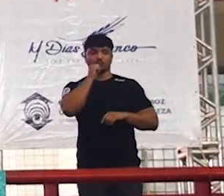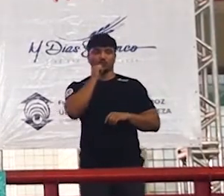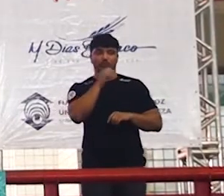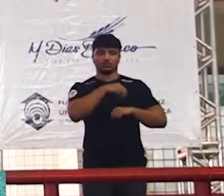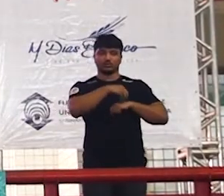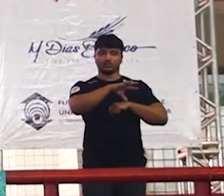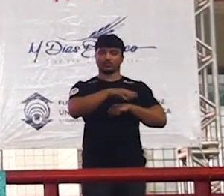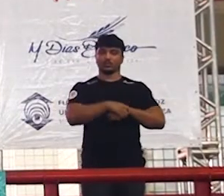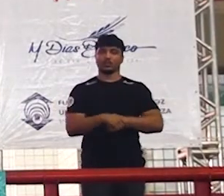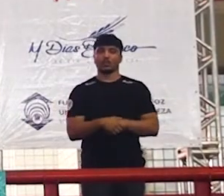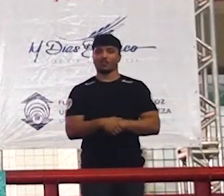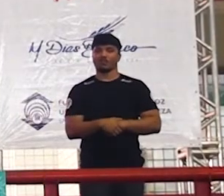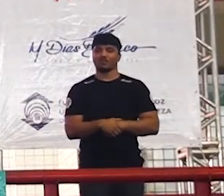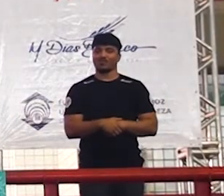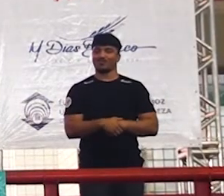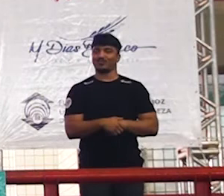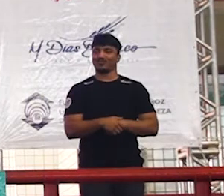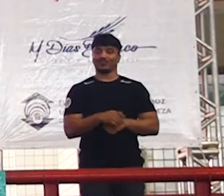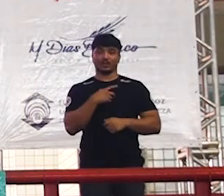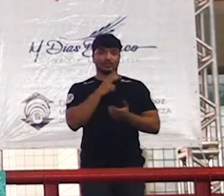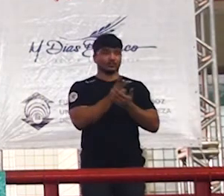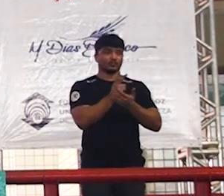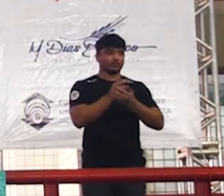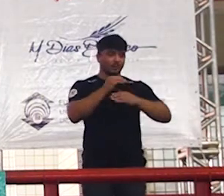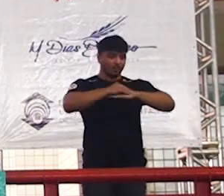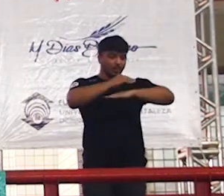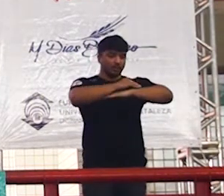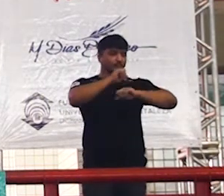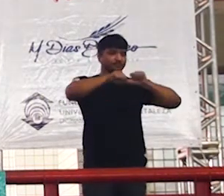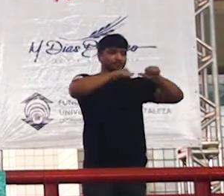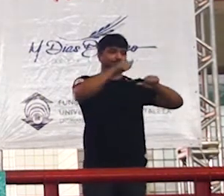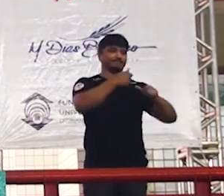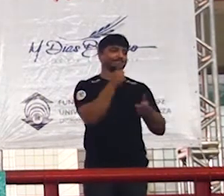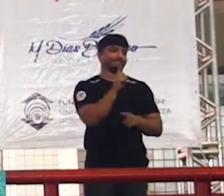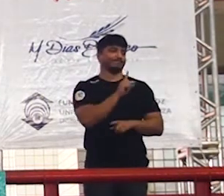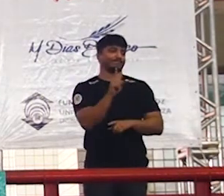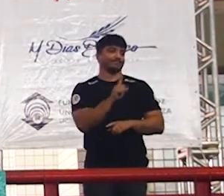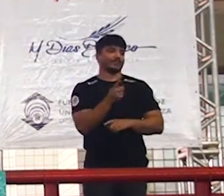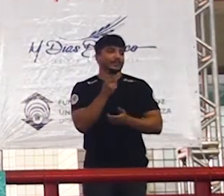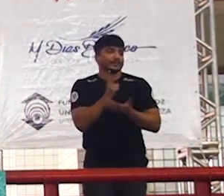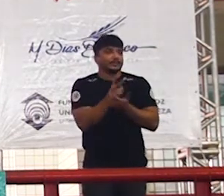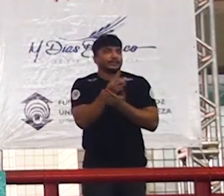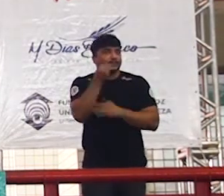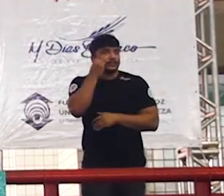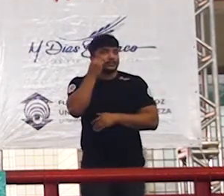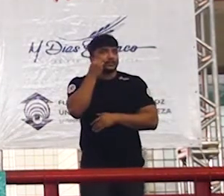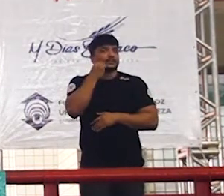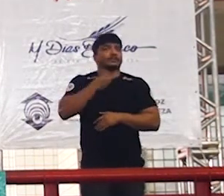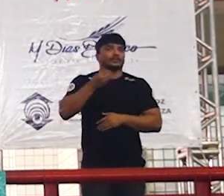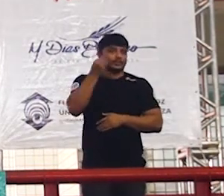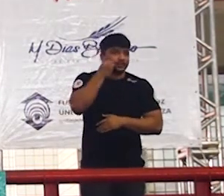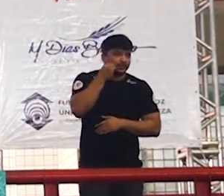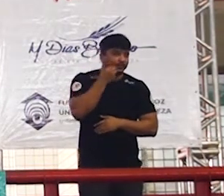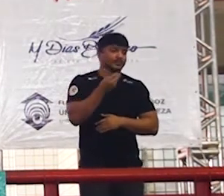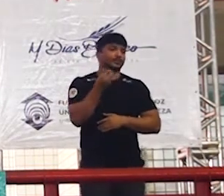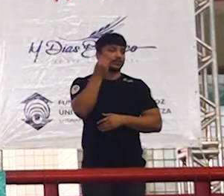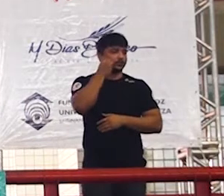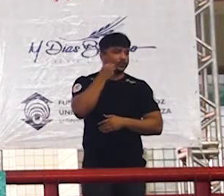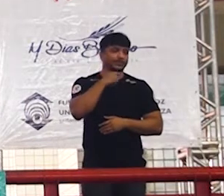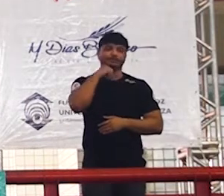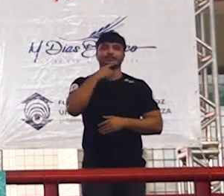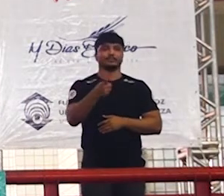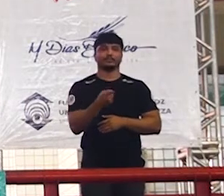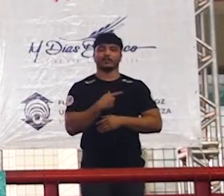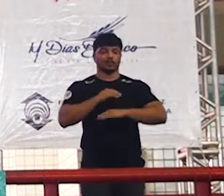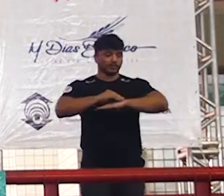meninas. Nem sempre o sapo vira príncipe. Você pode morrer de beijar. Tem gente que nasceu